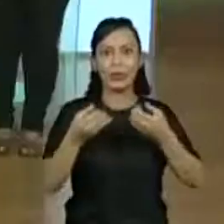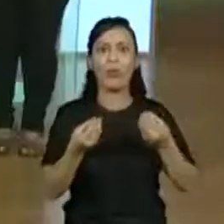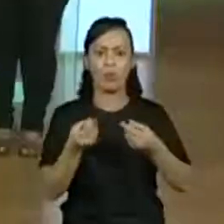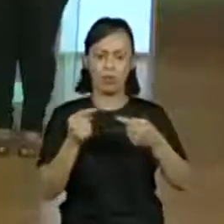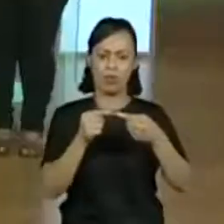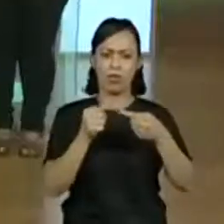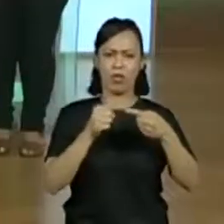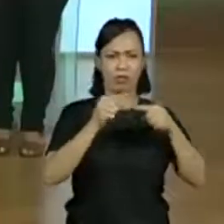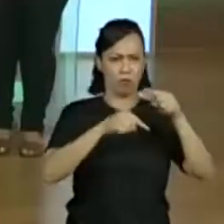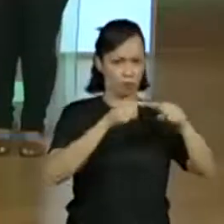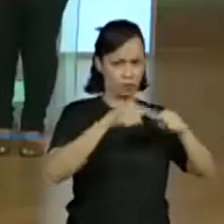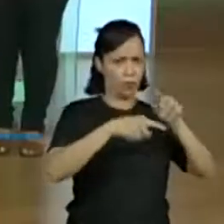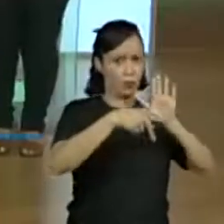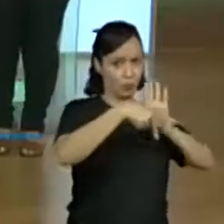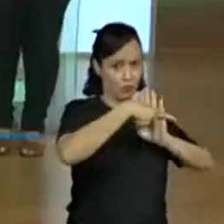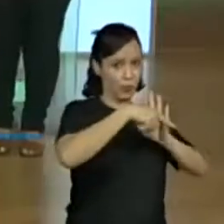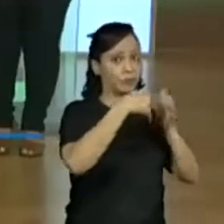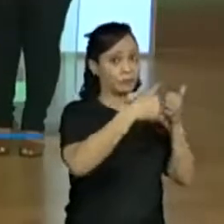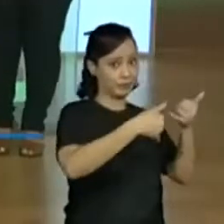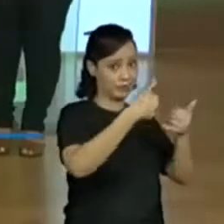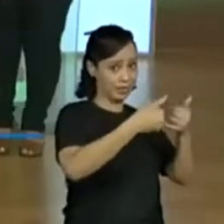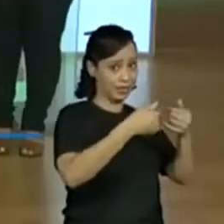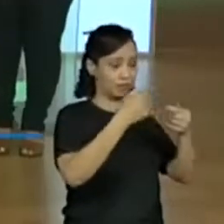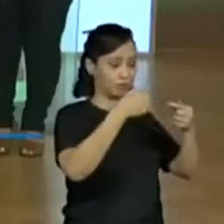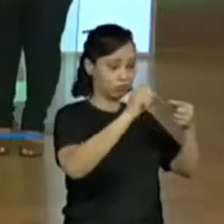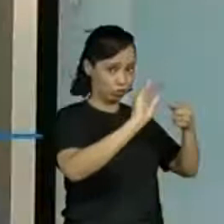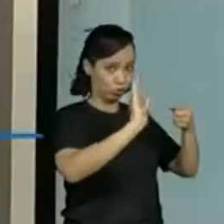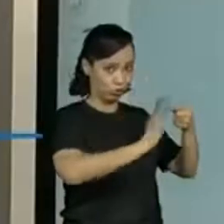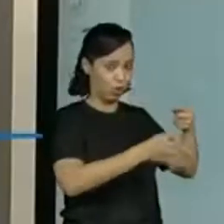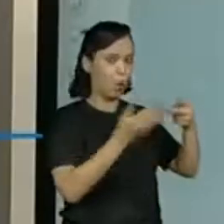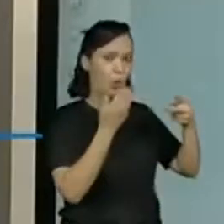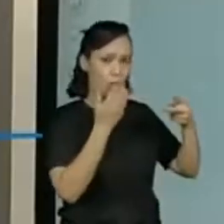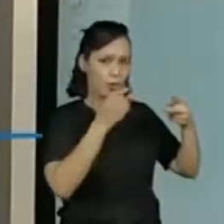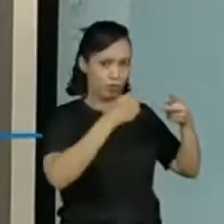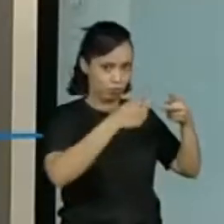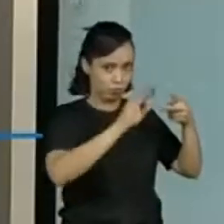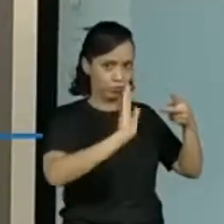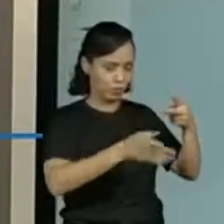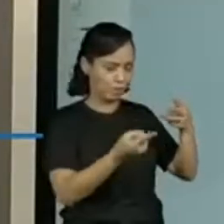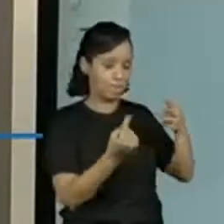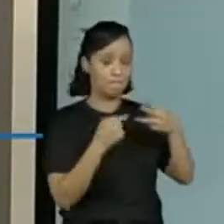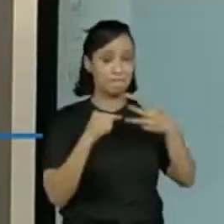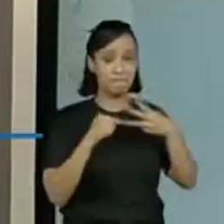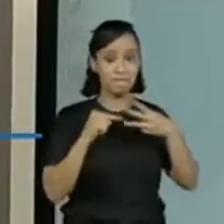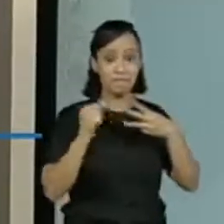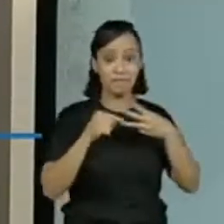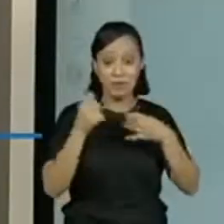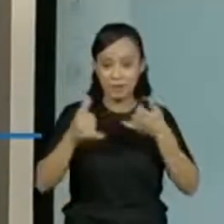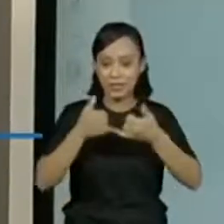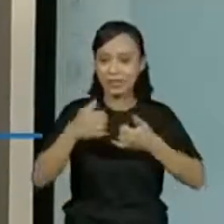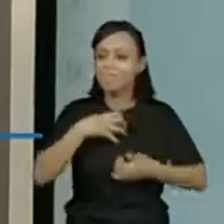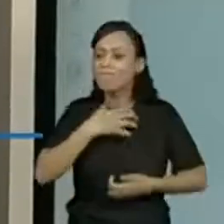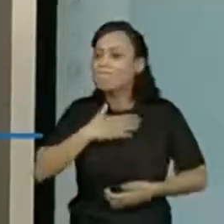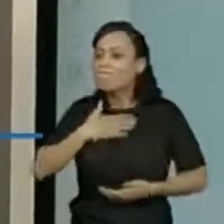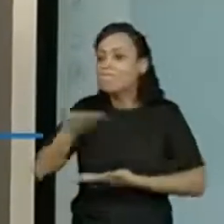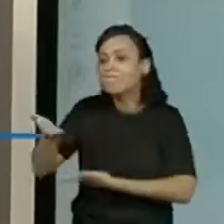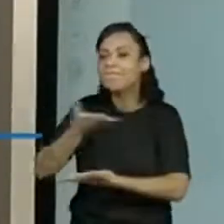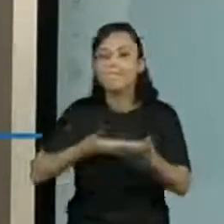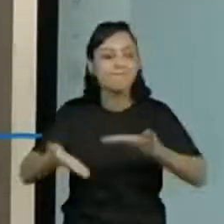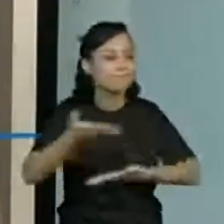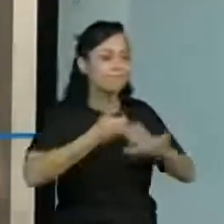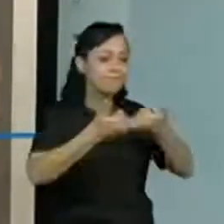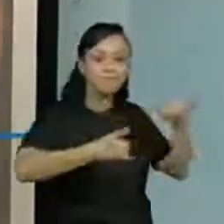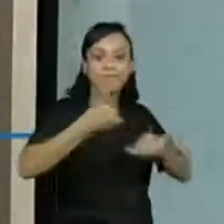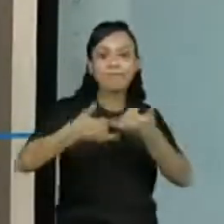abrir agora é a brincadeira brincadeira Certo certo e a professora vive vai ajudar a gente aí porque eu tenho certeza